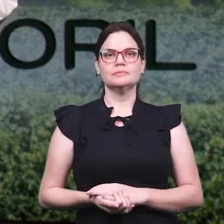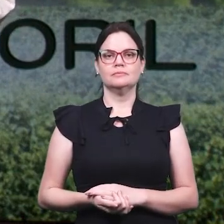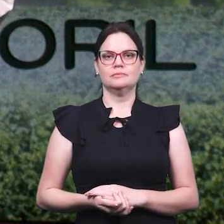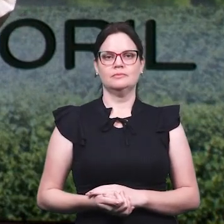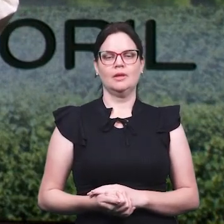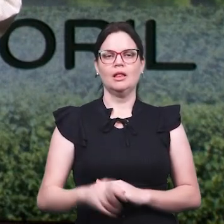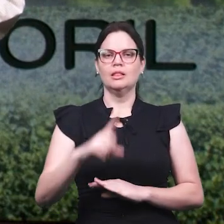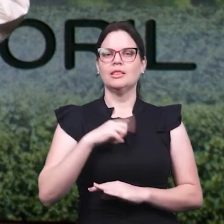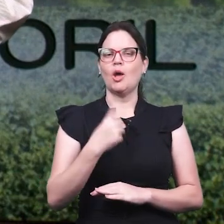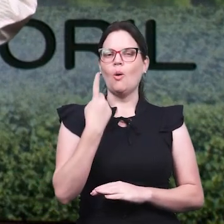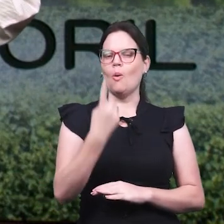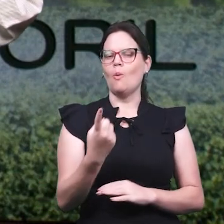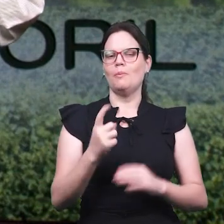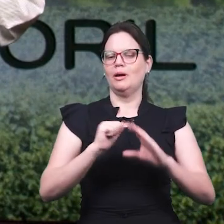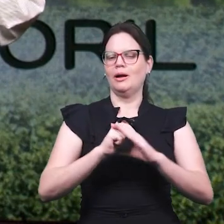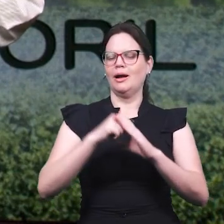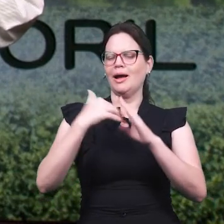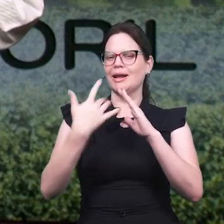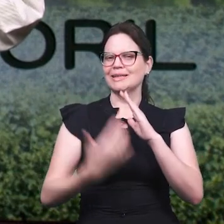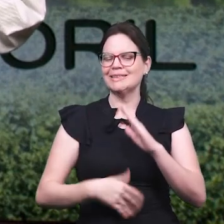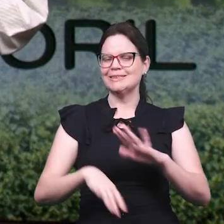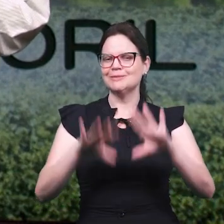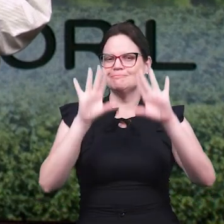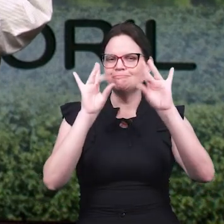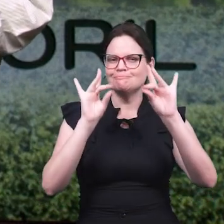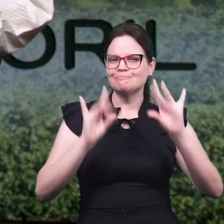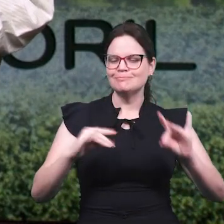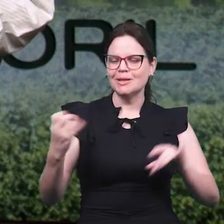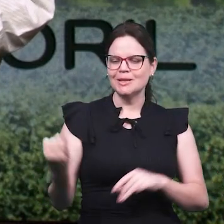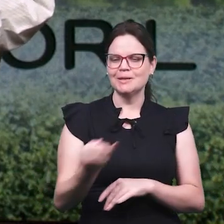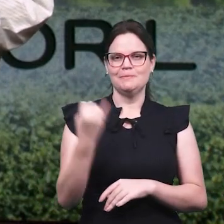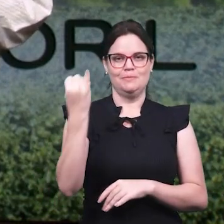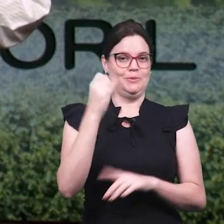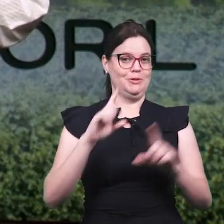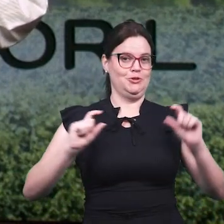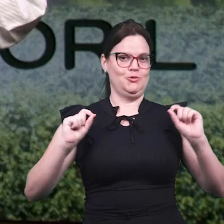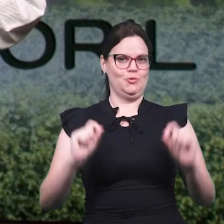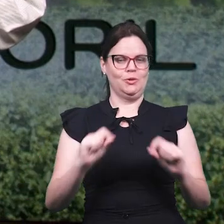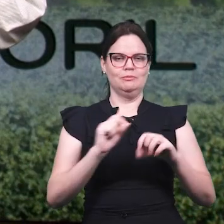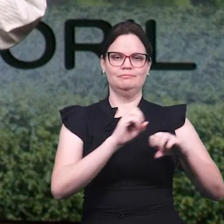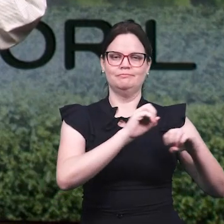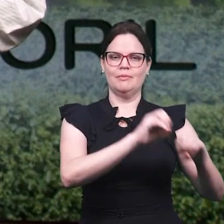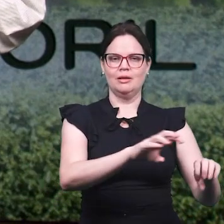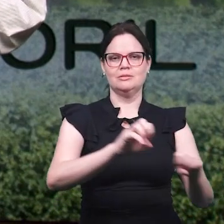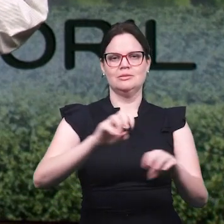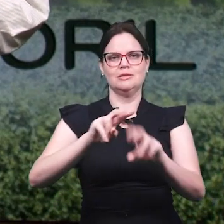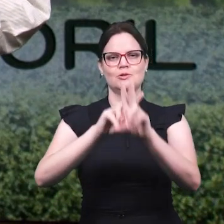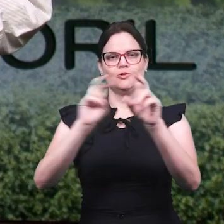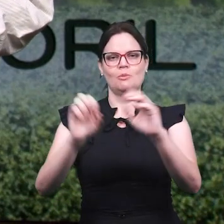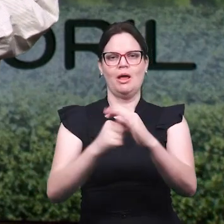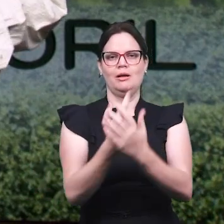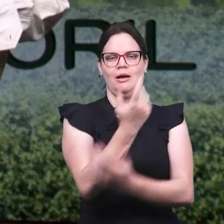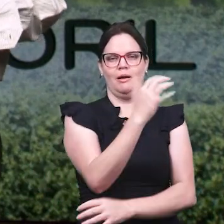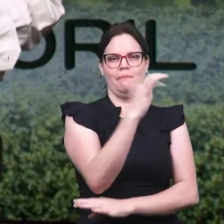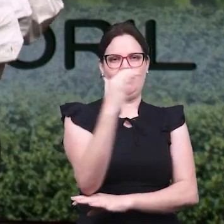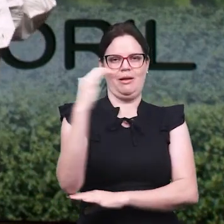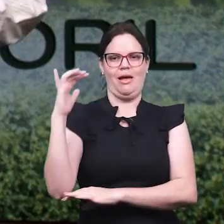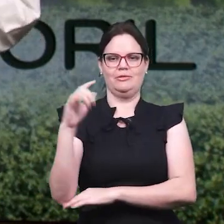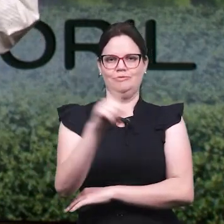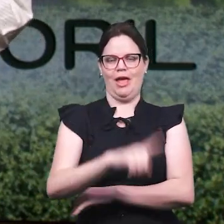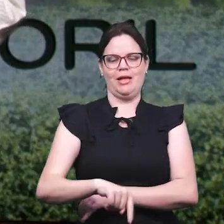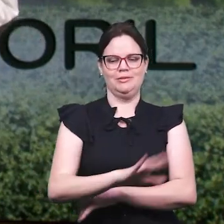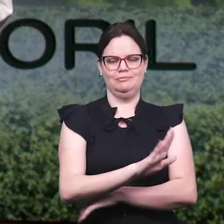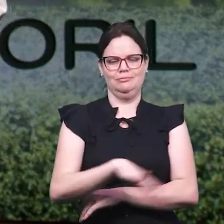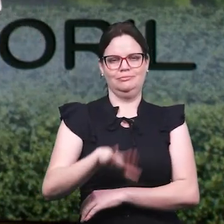Uma característica importante desse tipo de evento é a presença da educação ambiental para todas